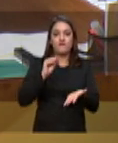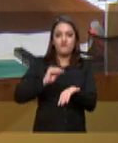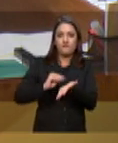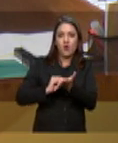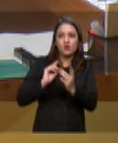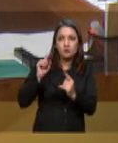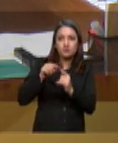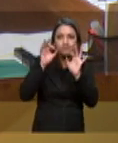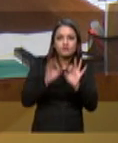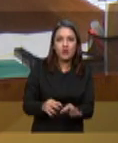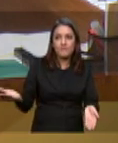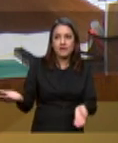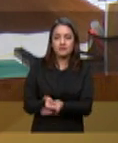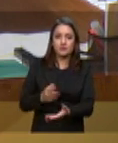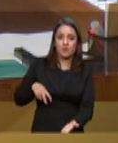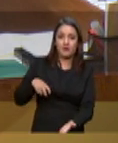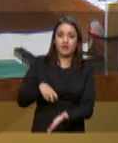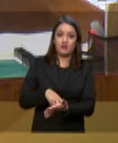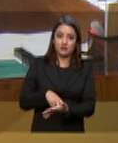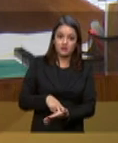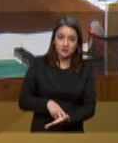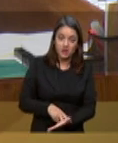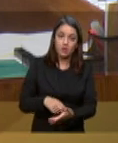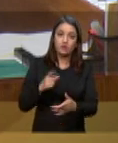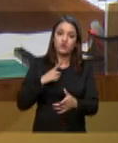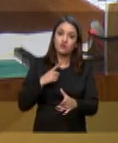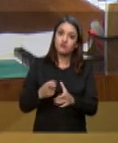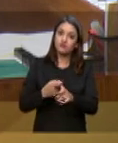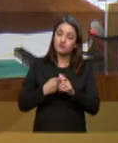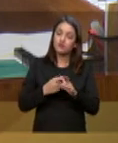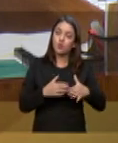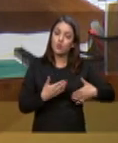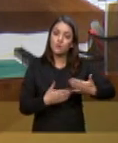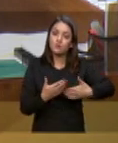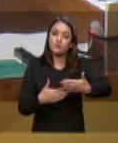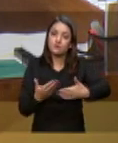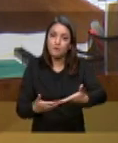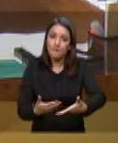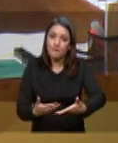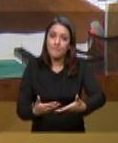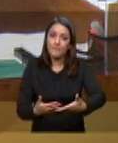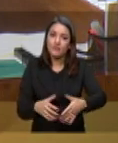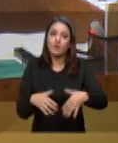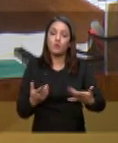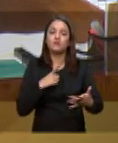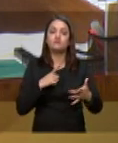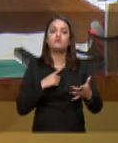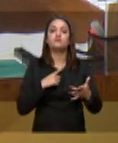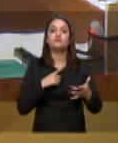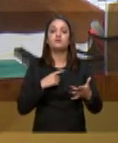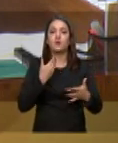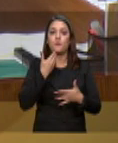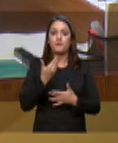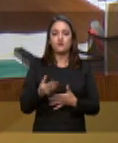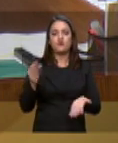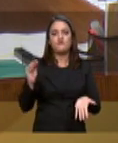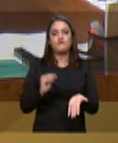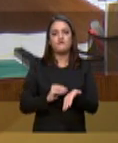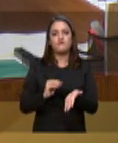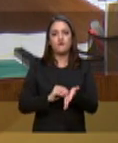penal, suspenso, porém, o curso da prescrição enquanto obstada a sua propositura pela falta do